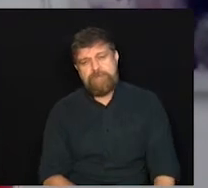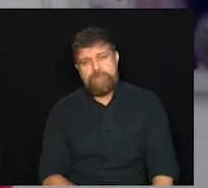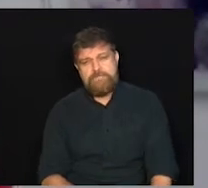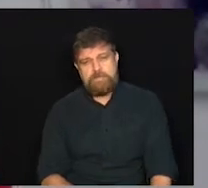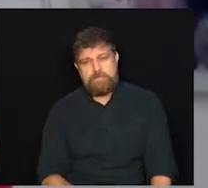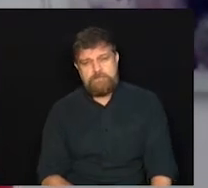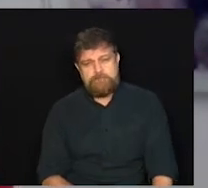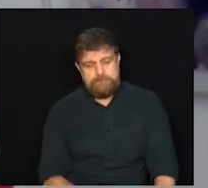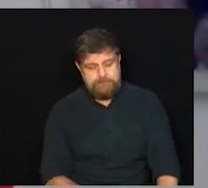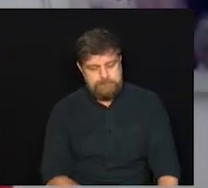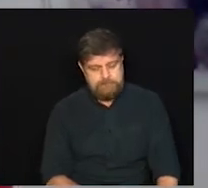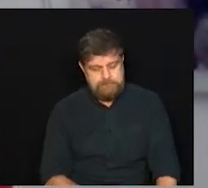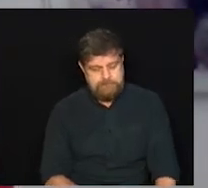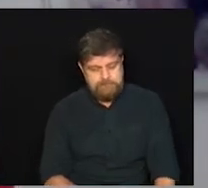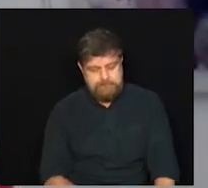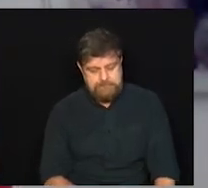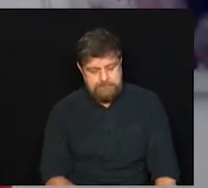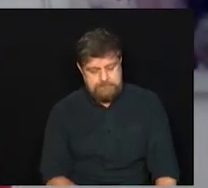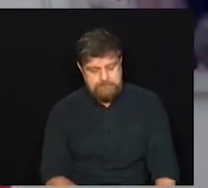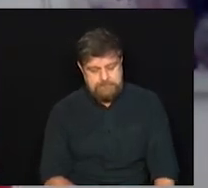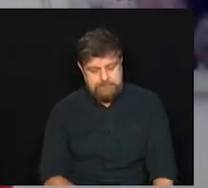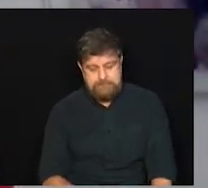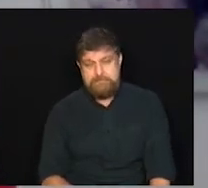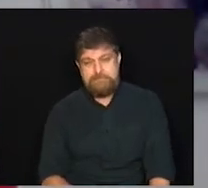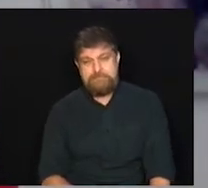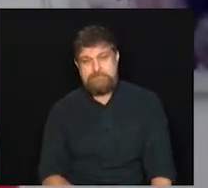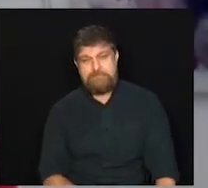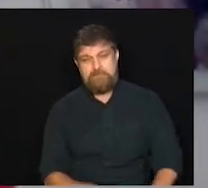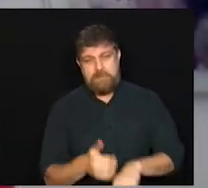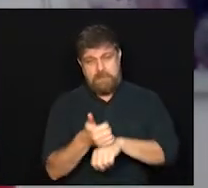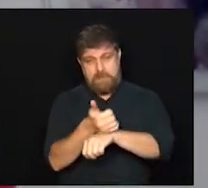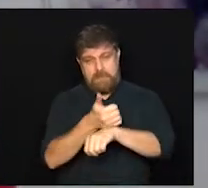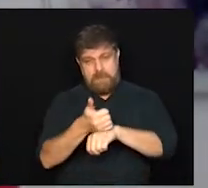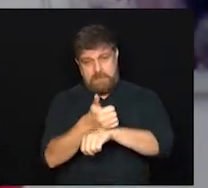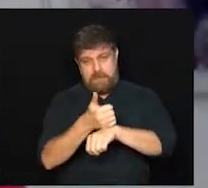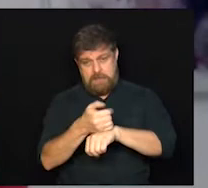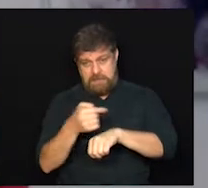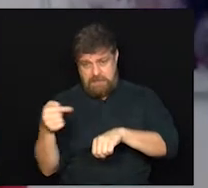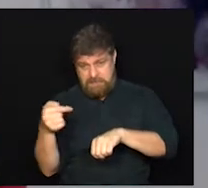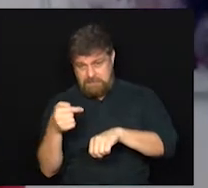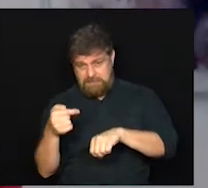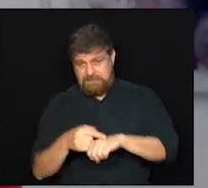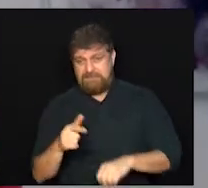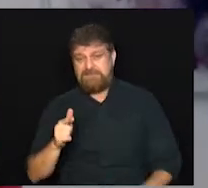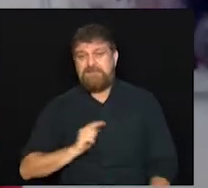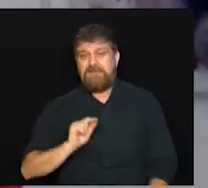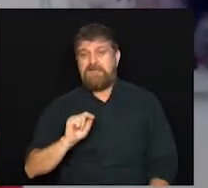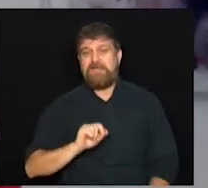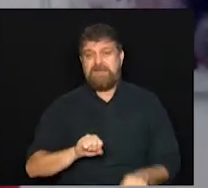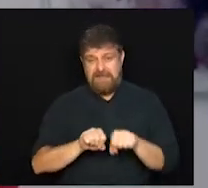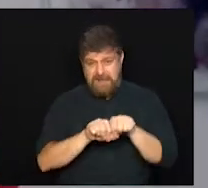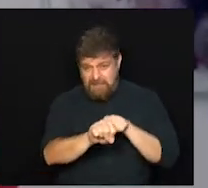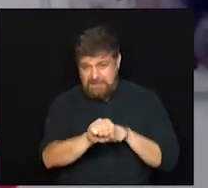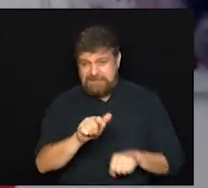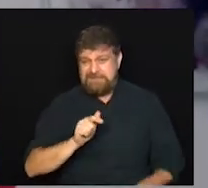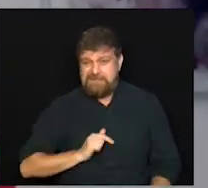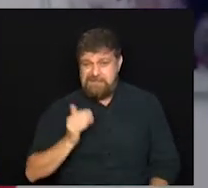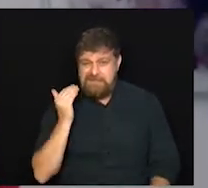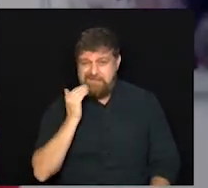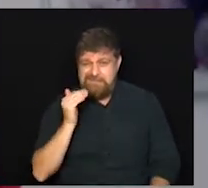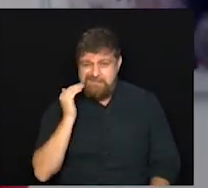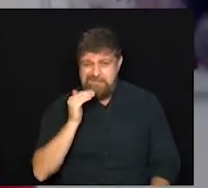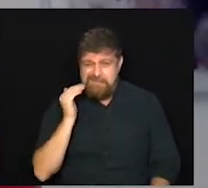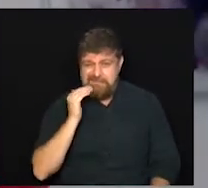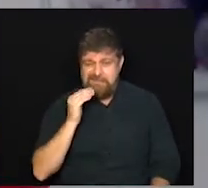Então, aí a questão das profissões, se elas estão sendo muito impactadas, se os profissionais estão vindo muito